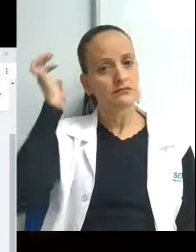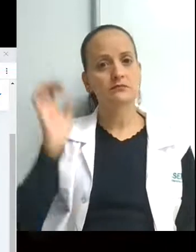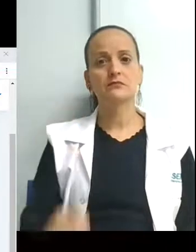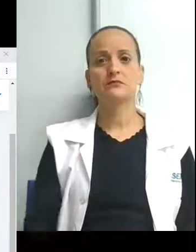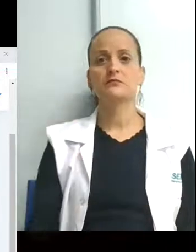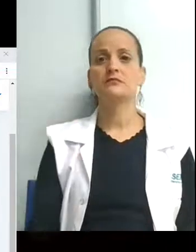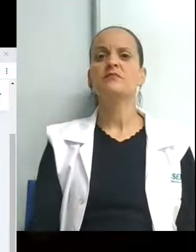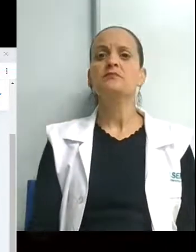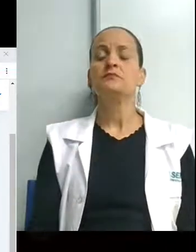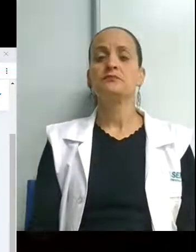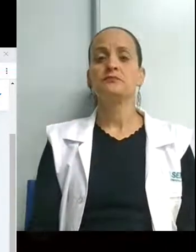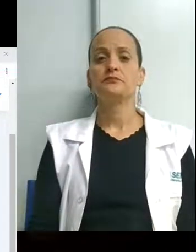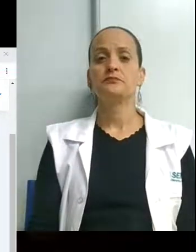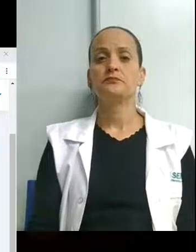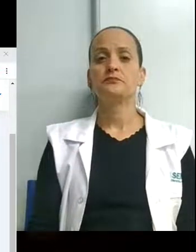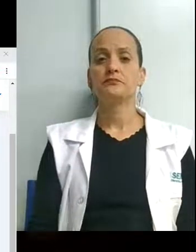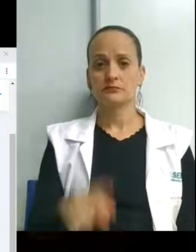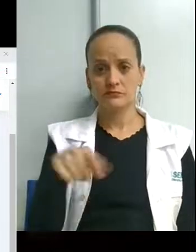Beleza. Mais alguém?